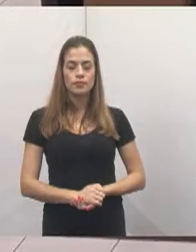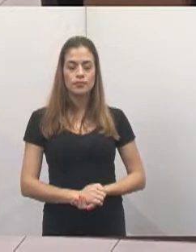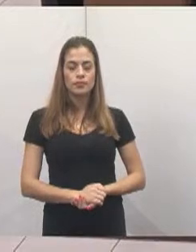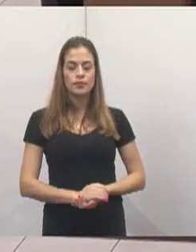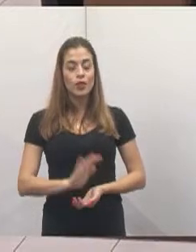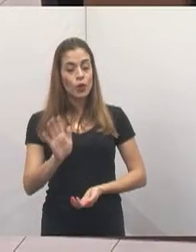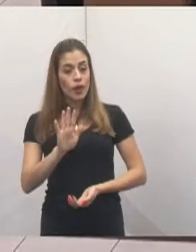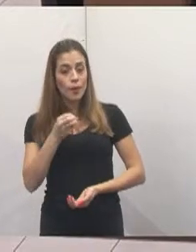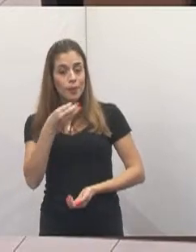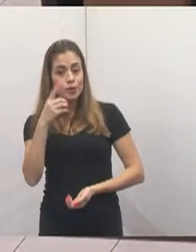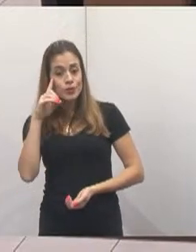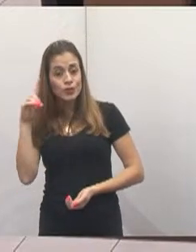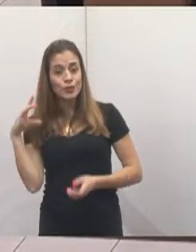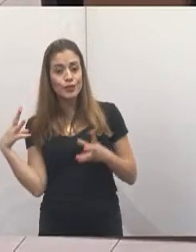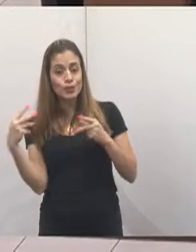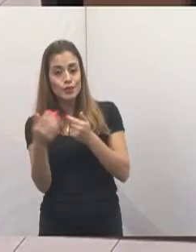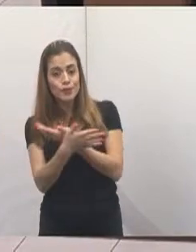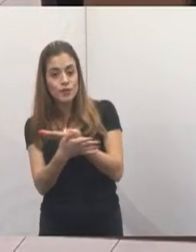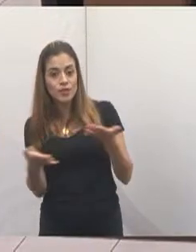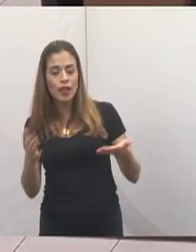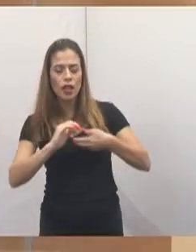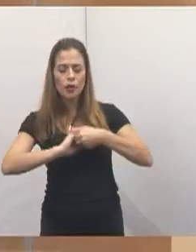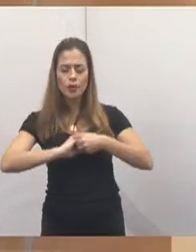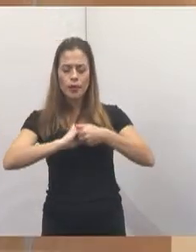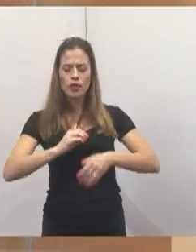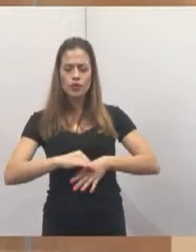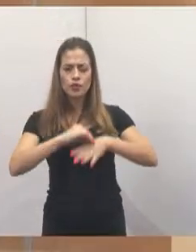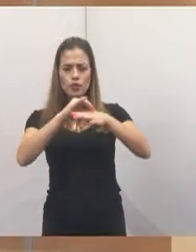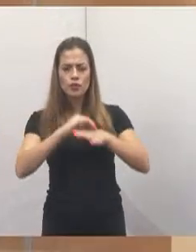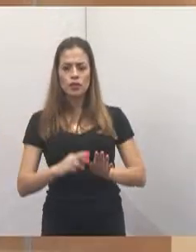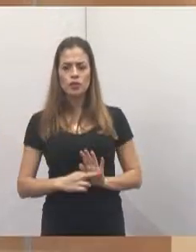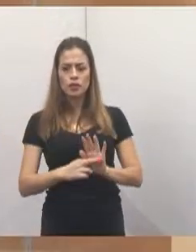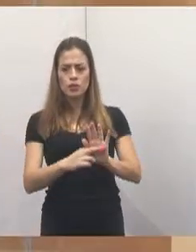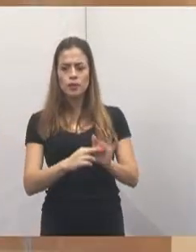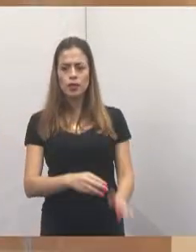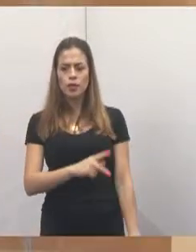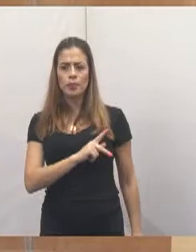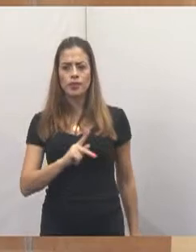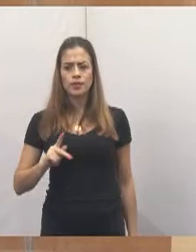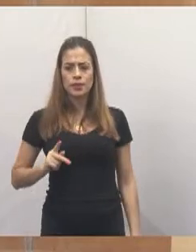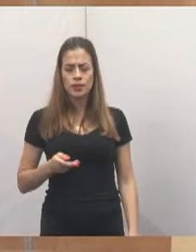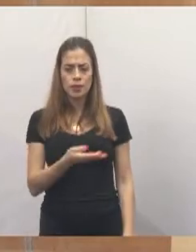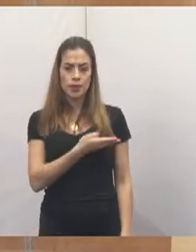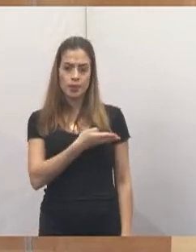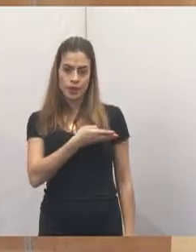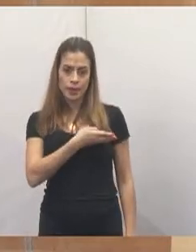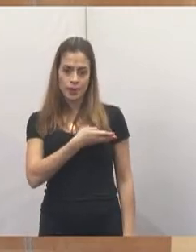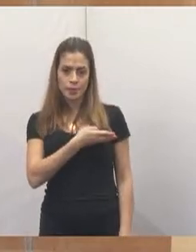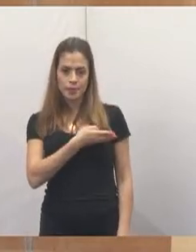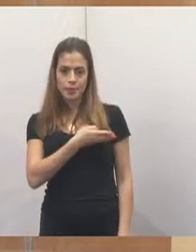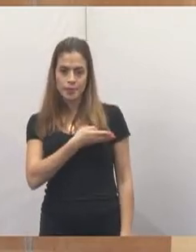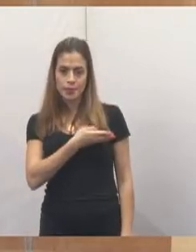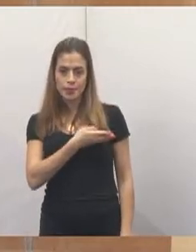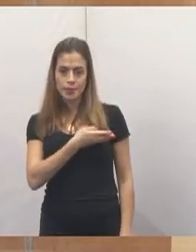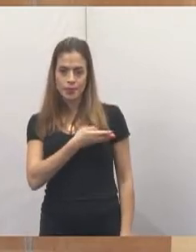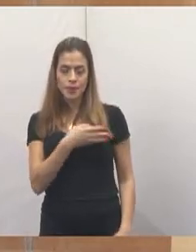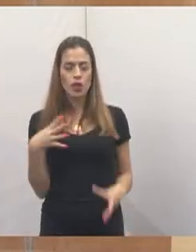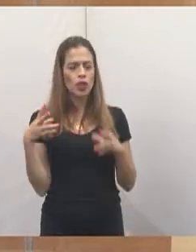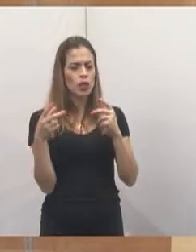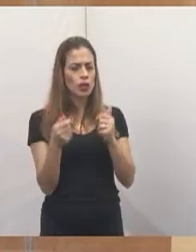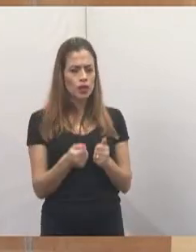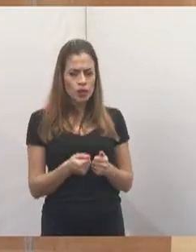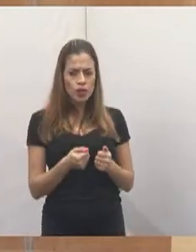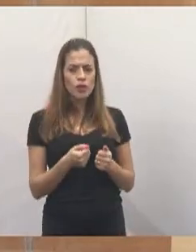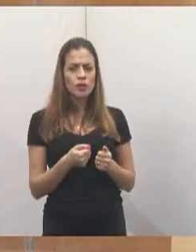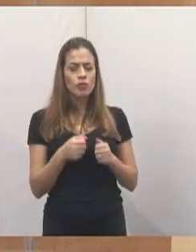Olá, bom dia a todos. Cumprimento as autoridades na pessoa do meu amigo presidente e todas as pessoas